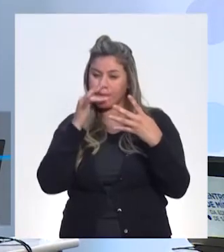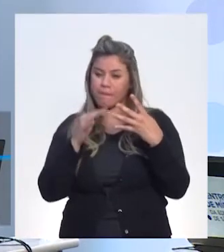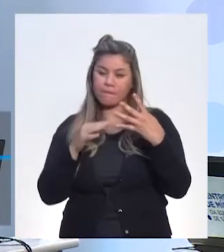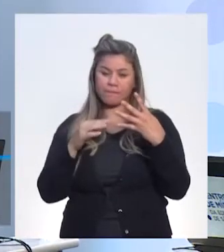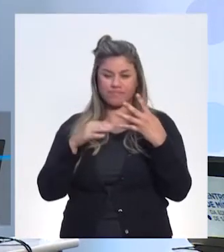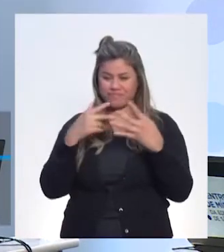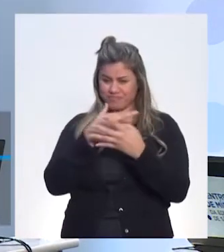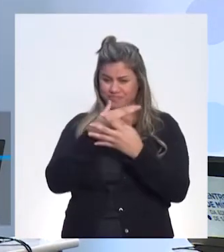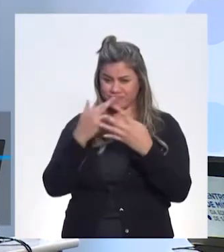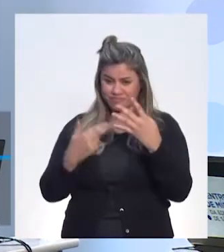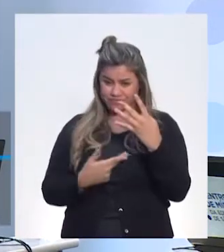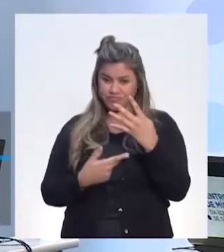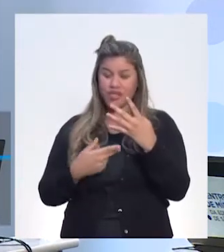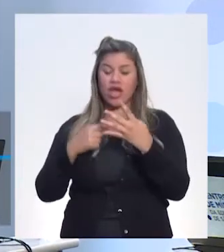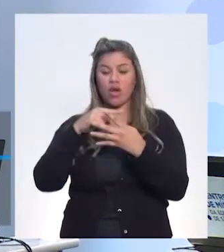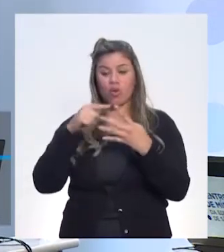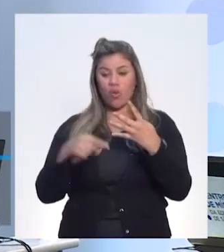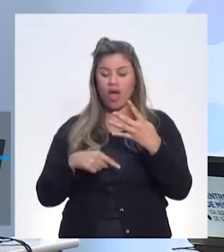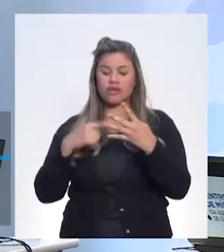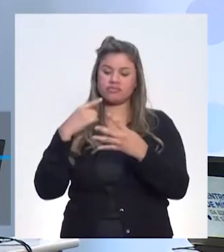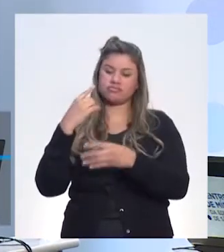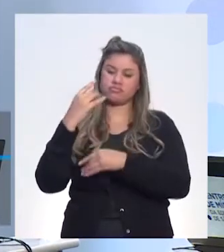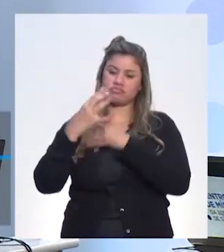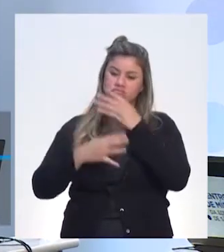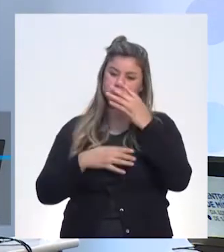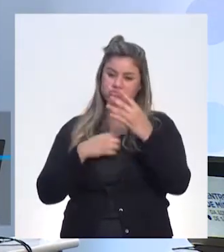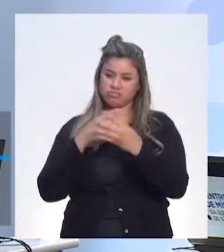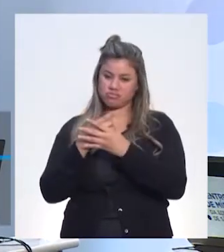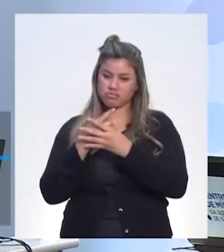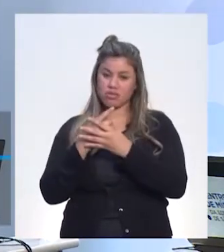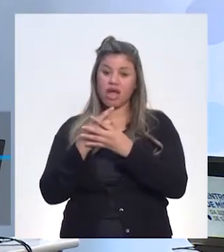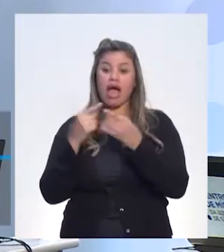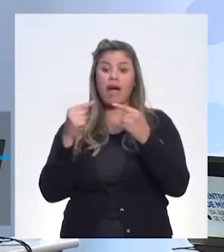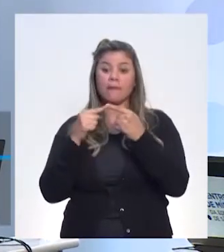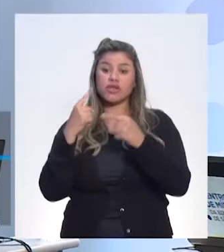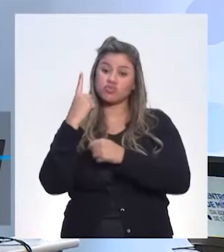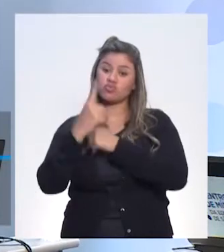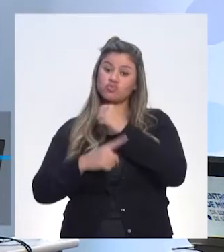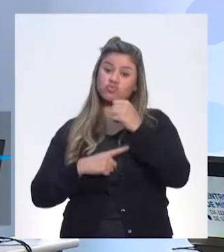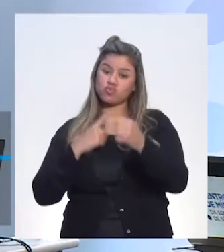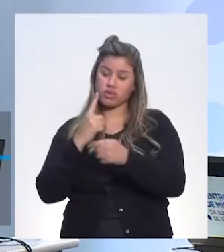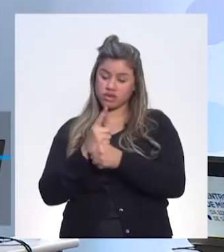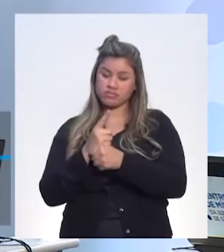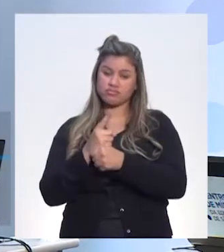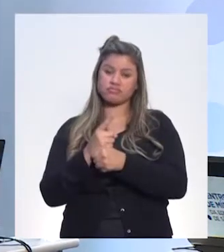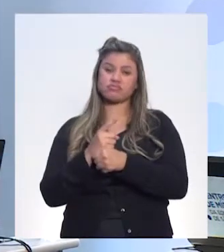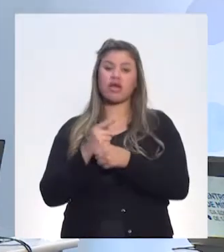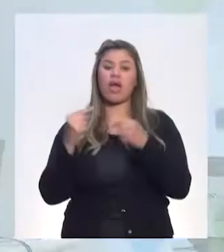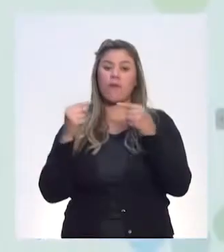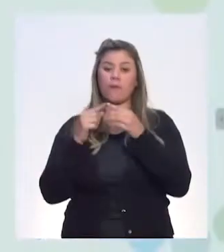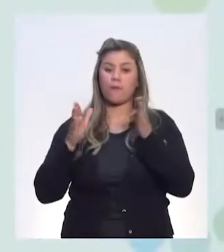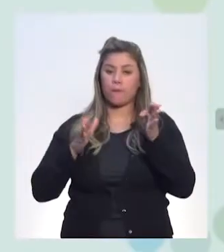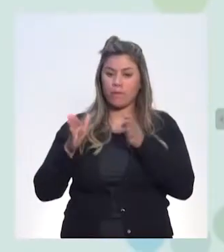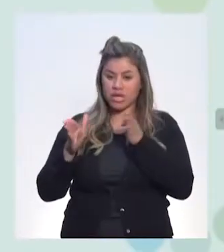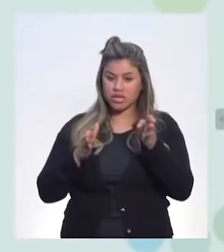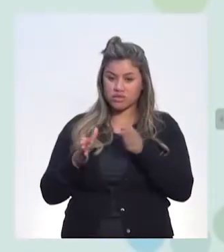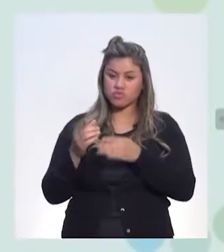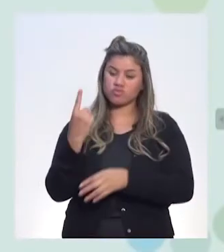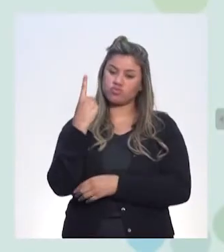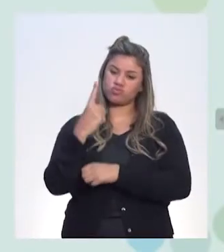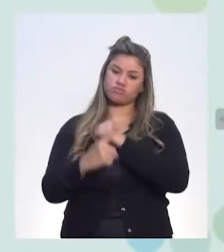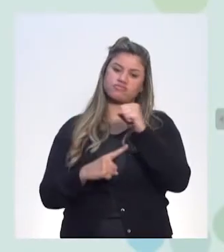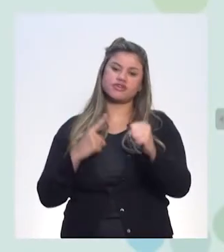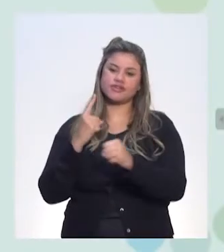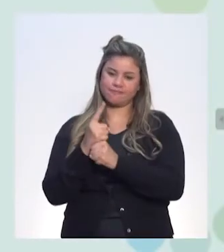cada 4 estações, e isso demora 1 ano. Então, o nosso período é de 1